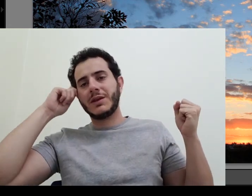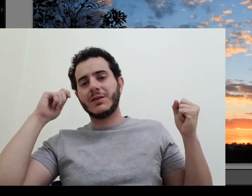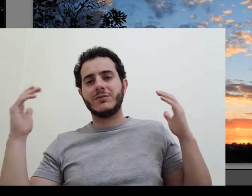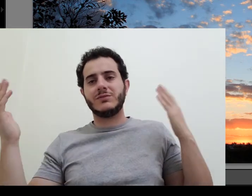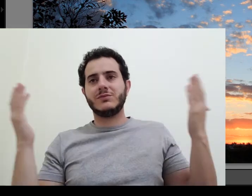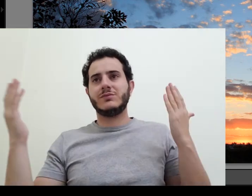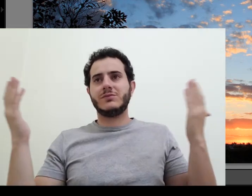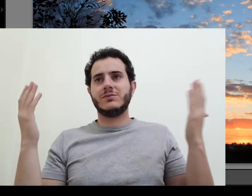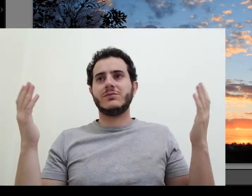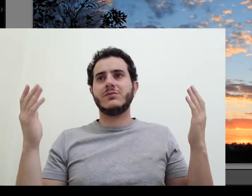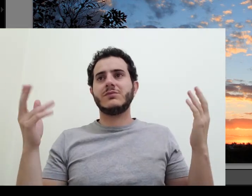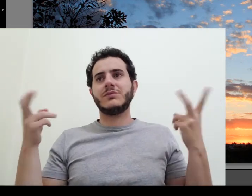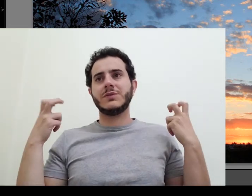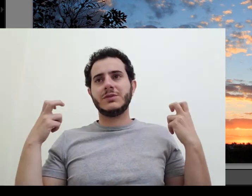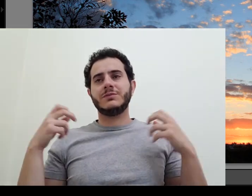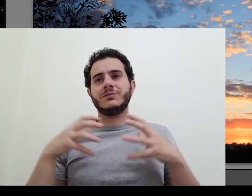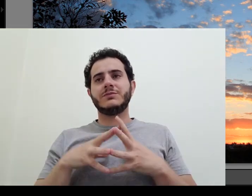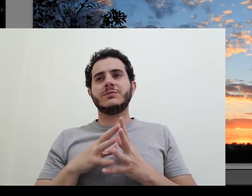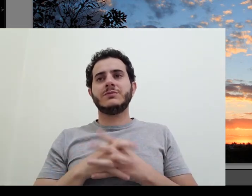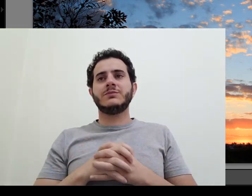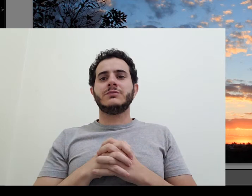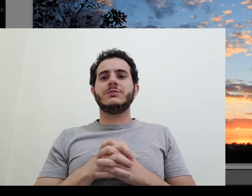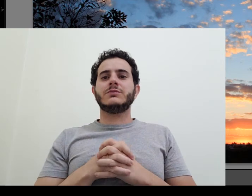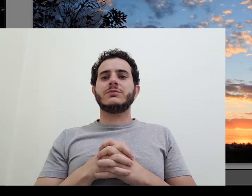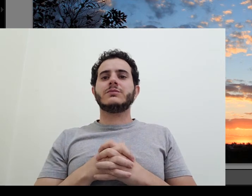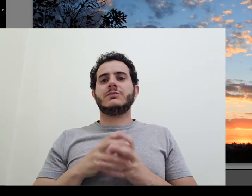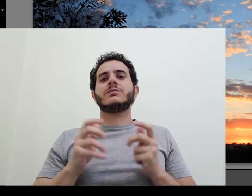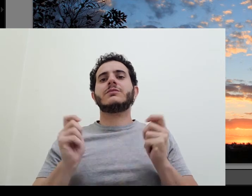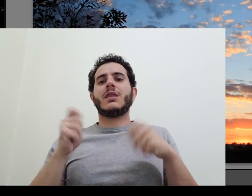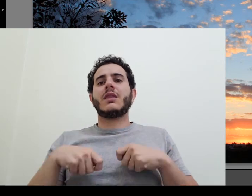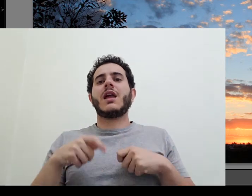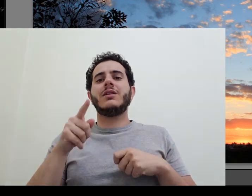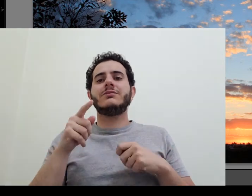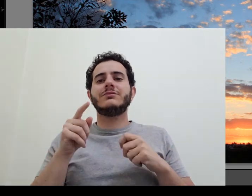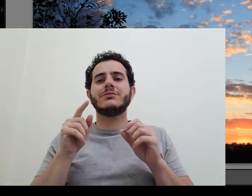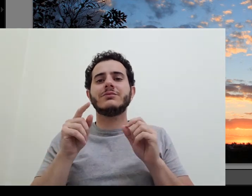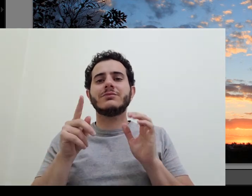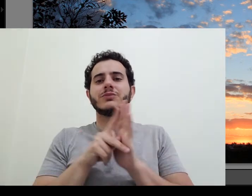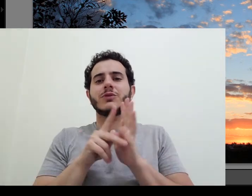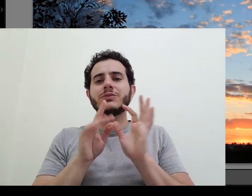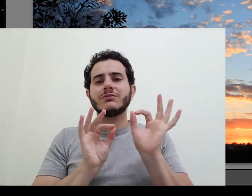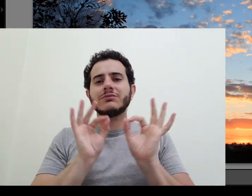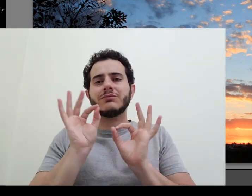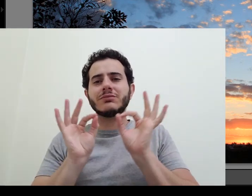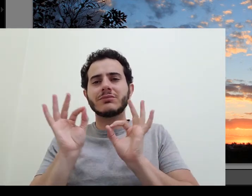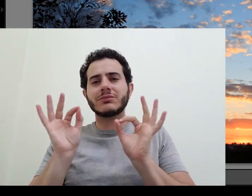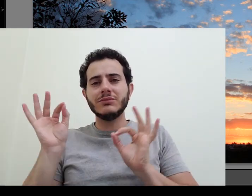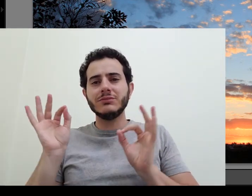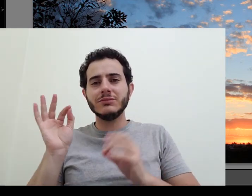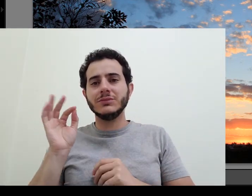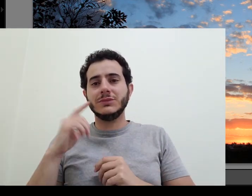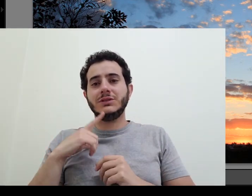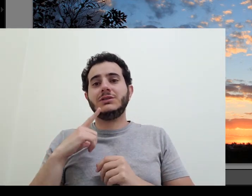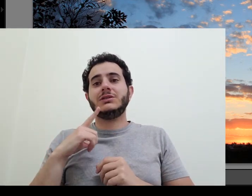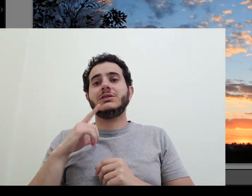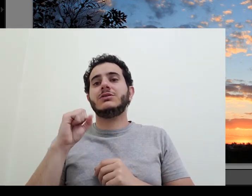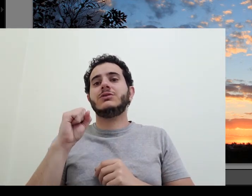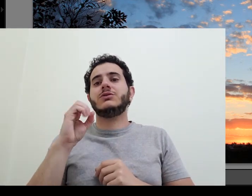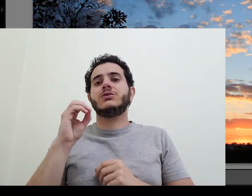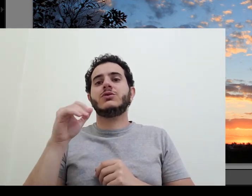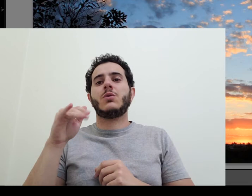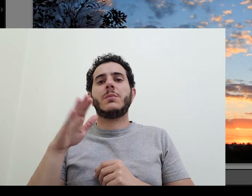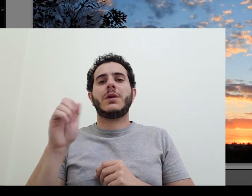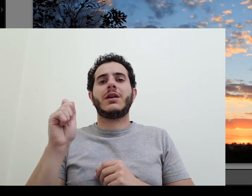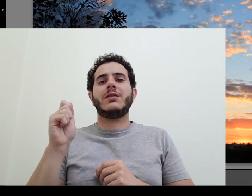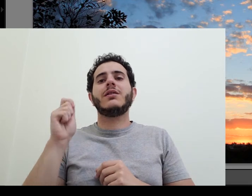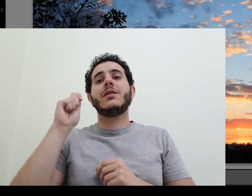mais altas. A exposição eu não vou mexer. E aqui na parte mais escura da foto, eu mexo mais nas sombras, eu abro um pouquinho as sombras